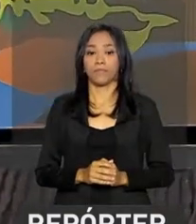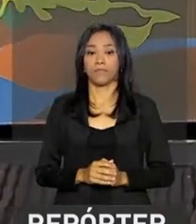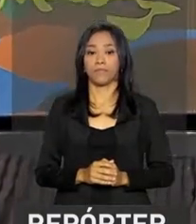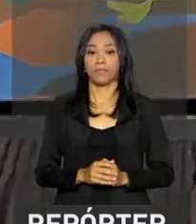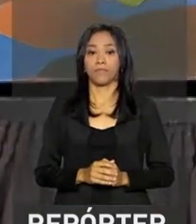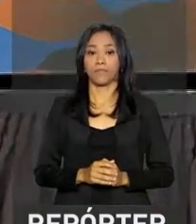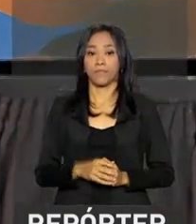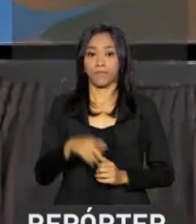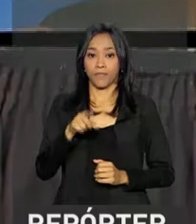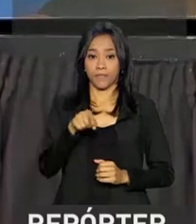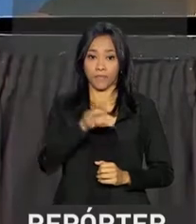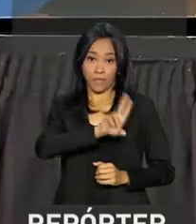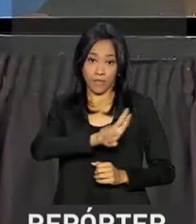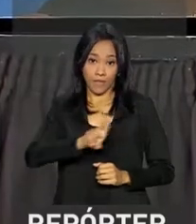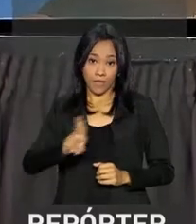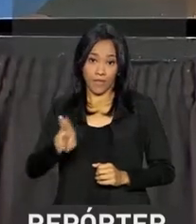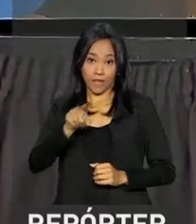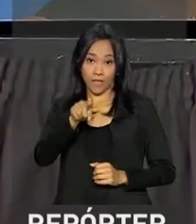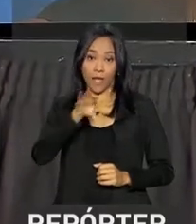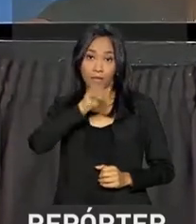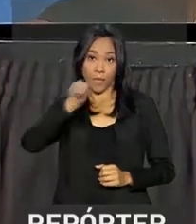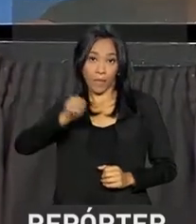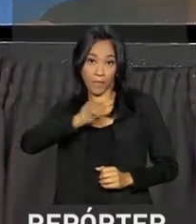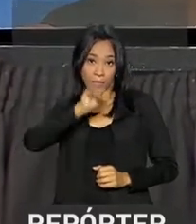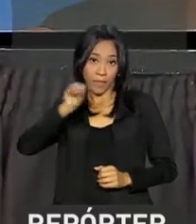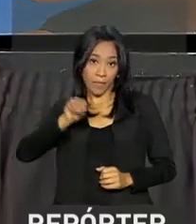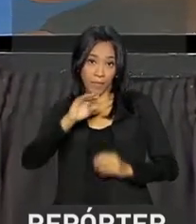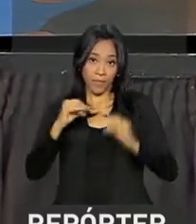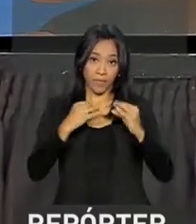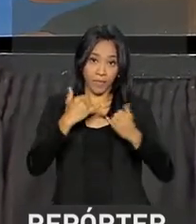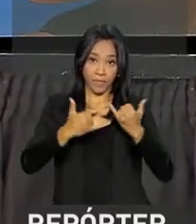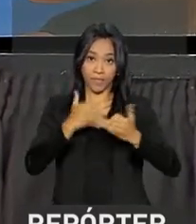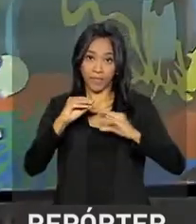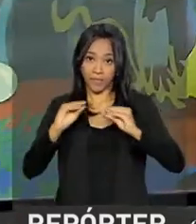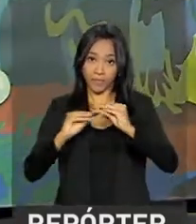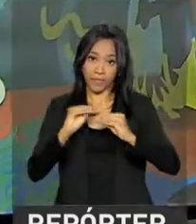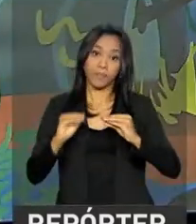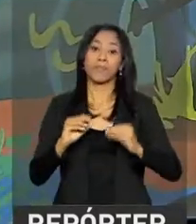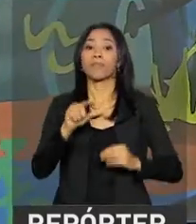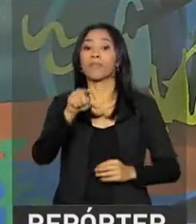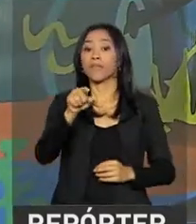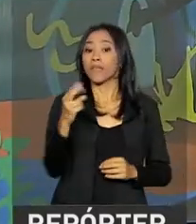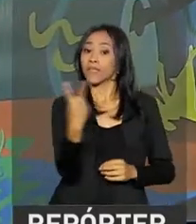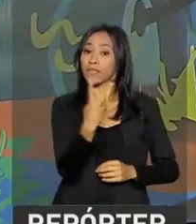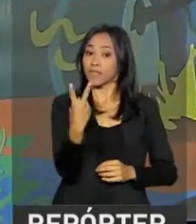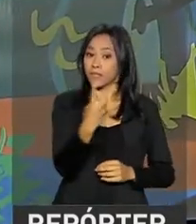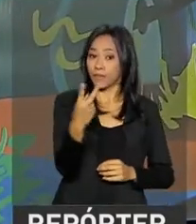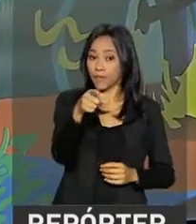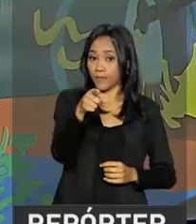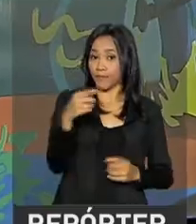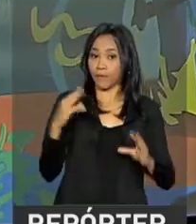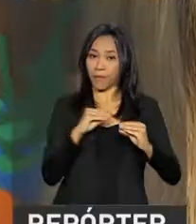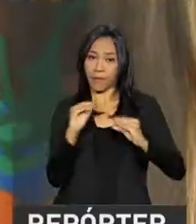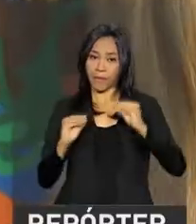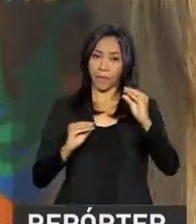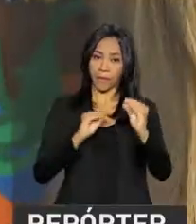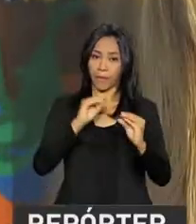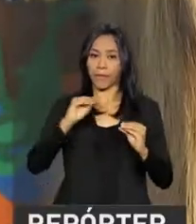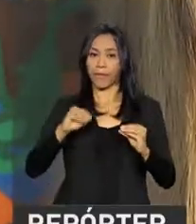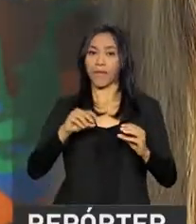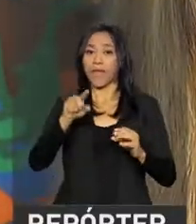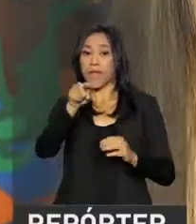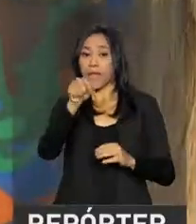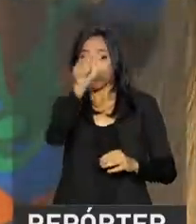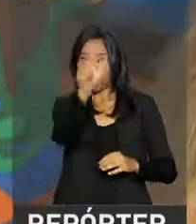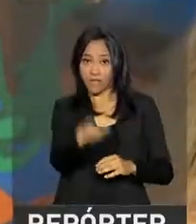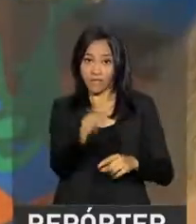Meu nome é Laranjinha, moro no fundo do mar. Com a ajuda do peixe Laranjinha, da tartaruga Tarum e de outros personagens, Riane